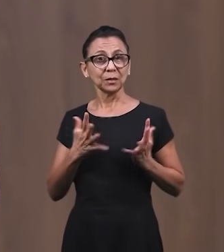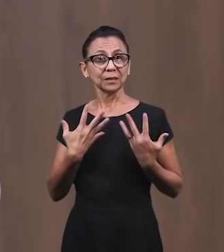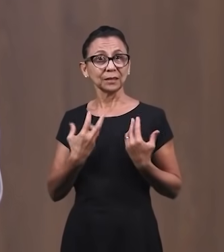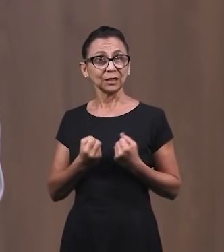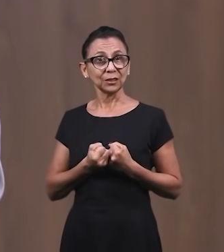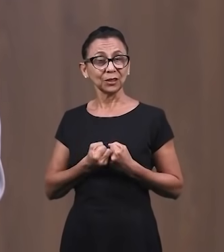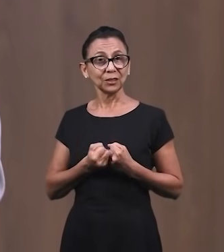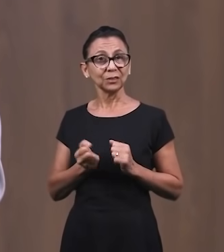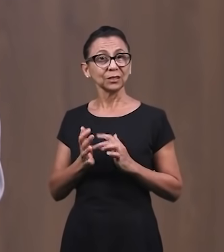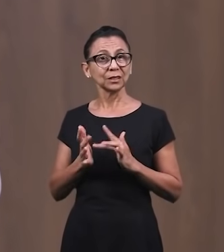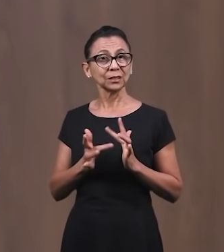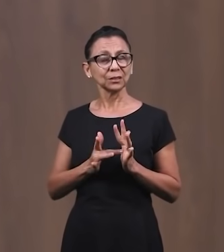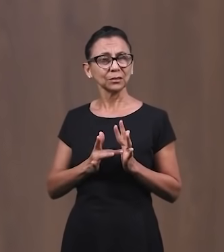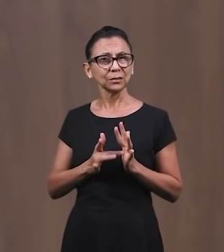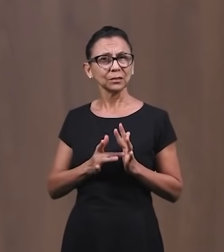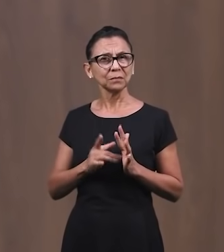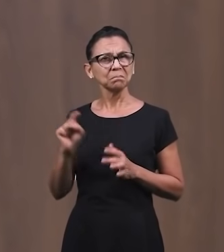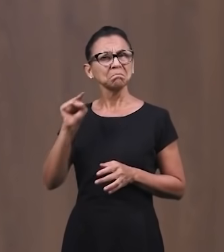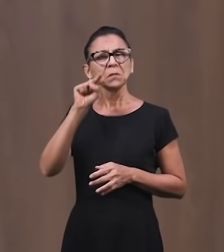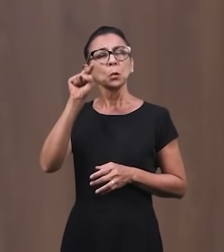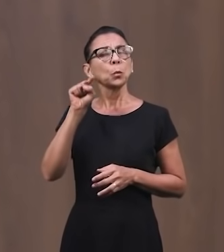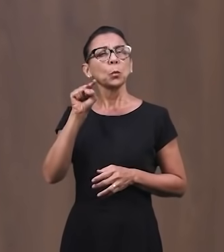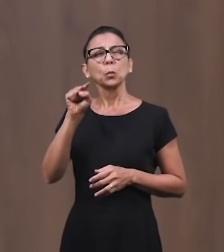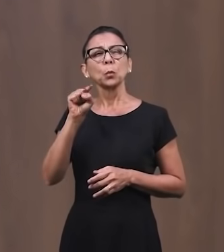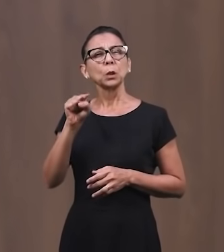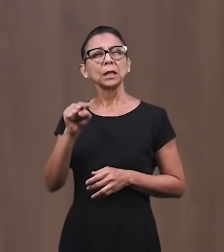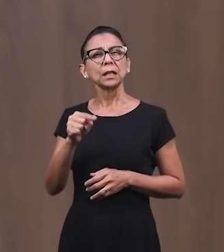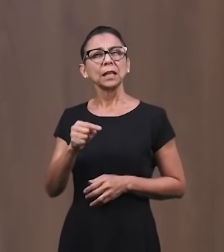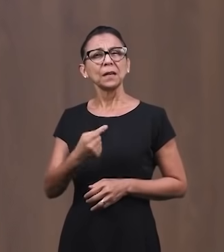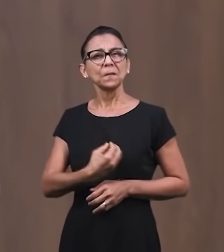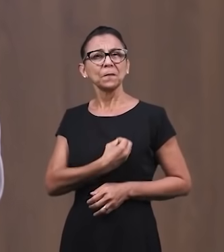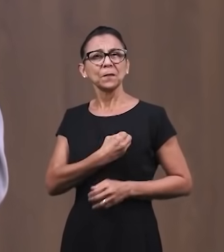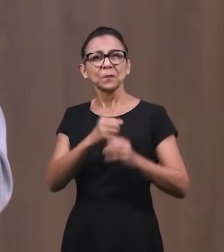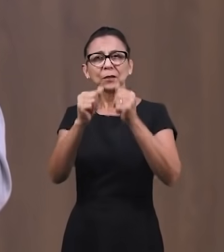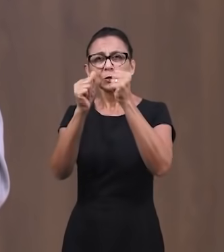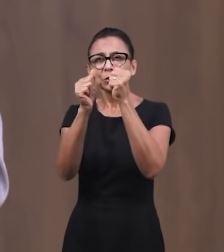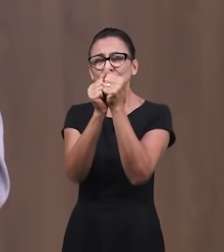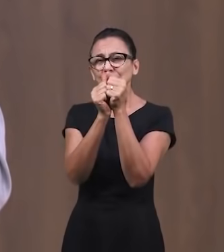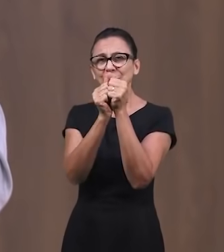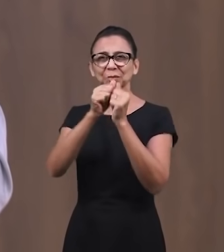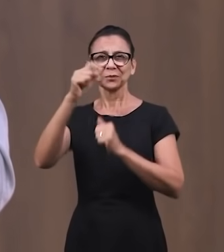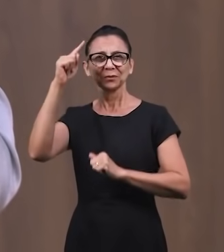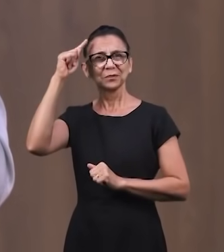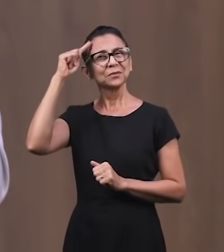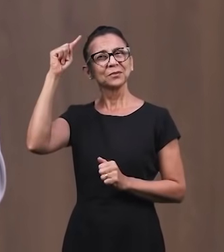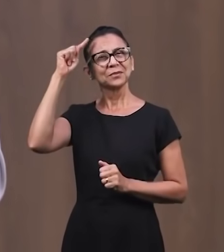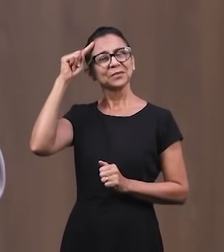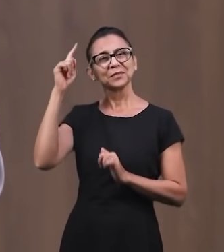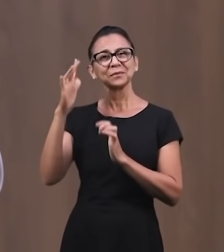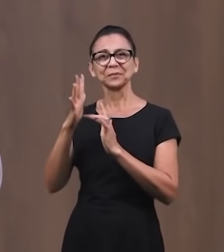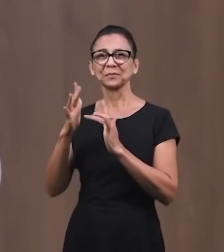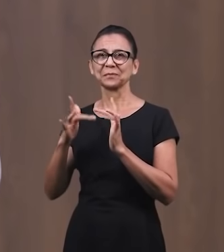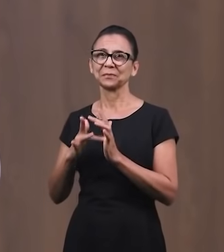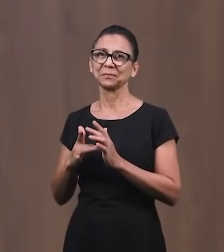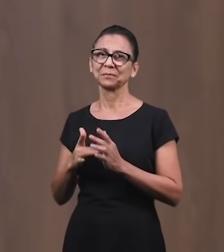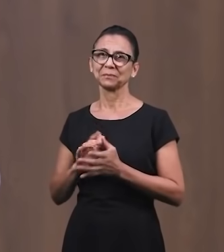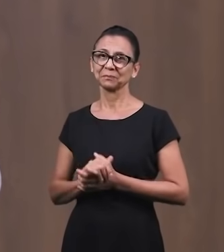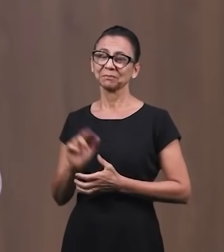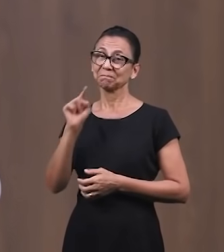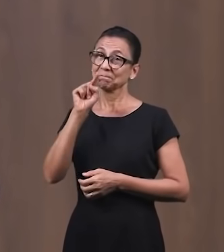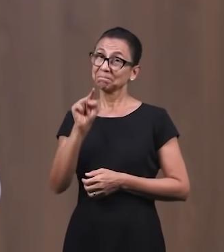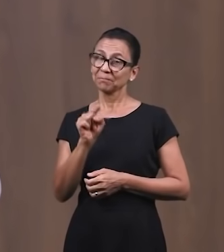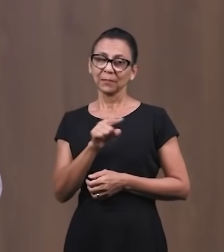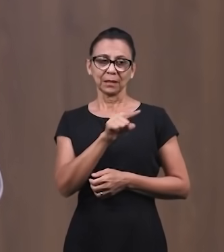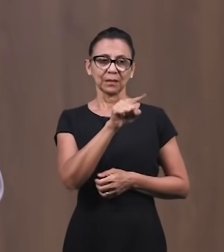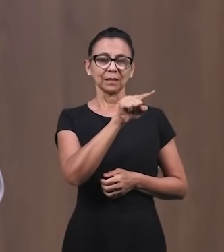seu coração? Você sabe o que é conviver com Jesus todos os dias? Zaqueu